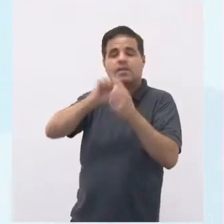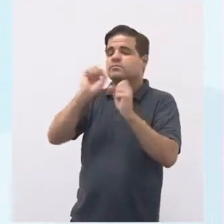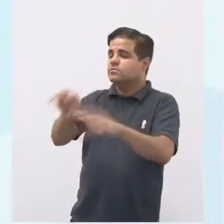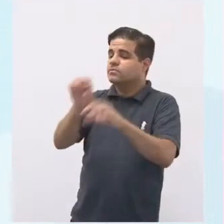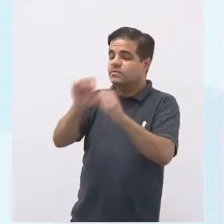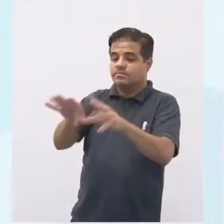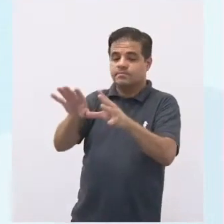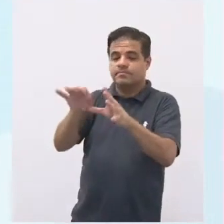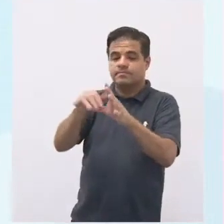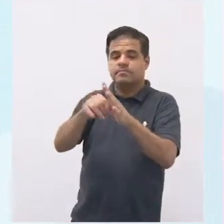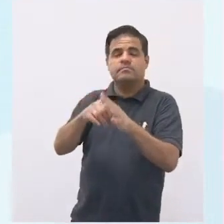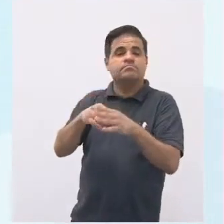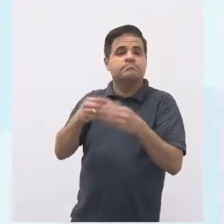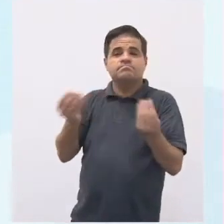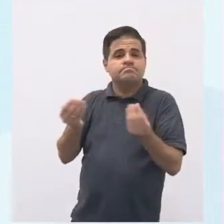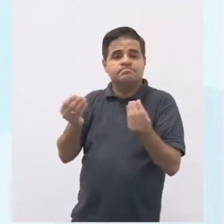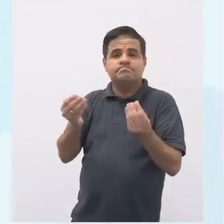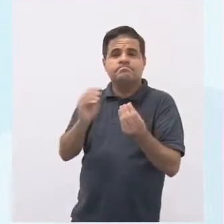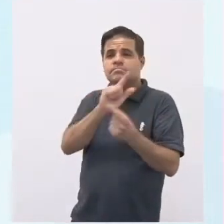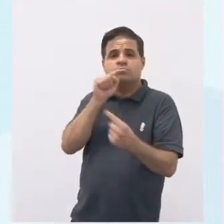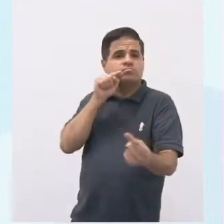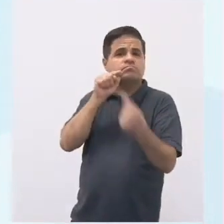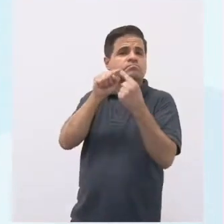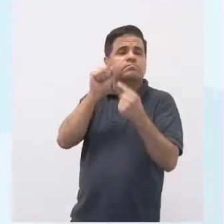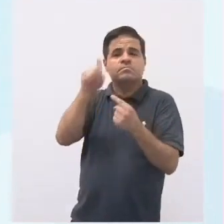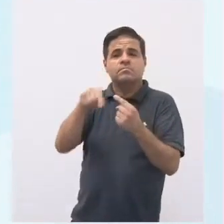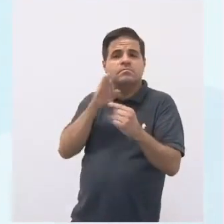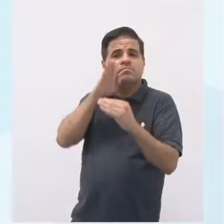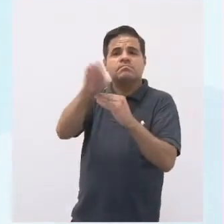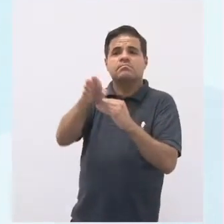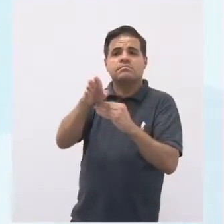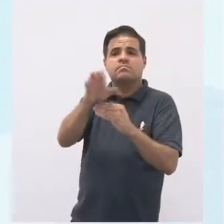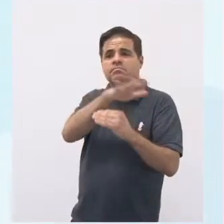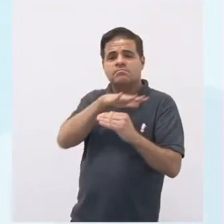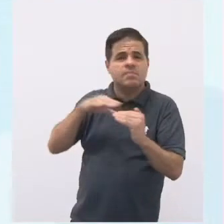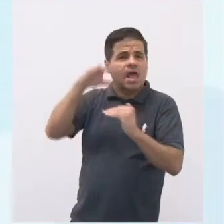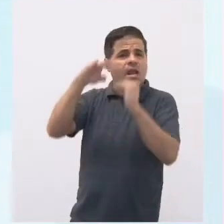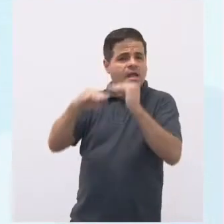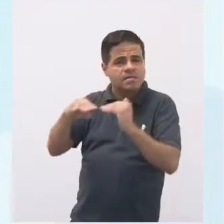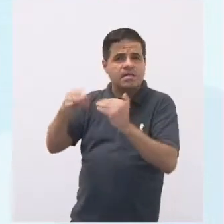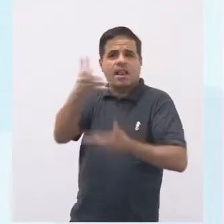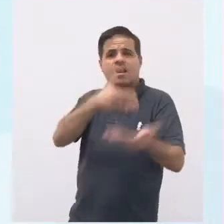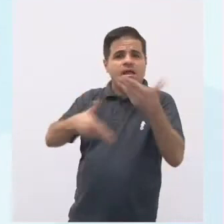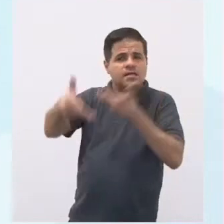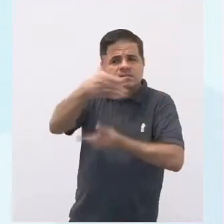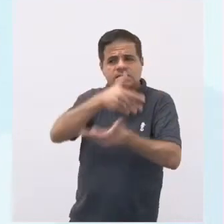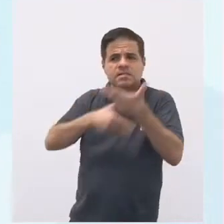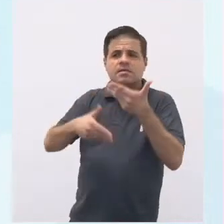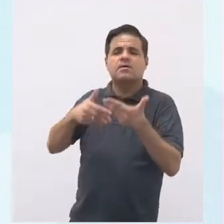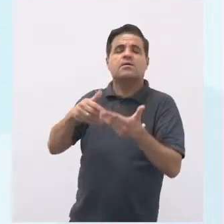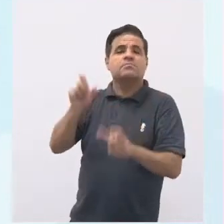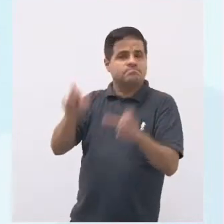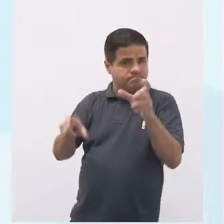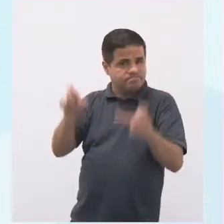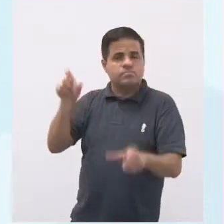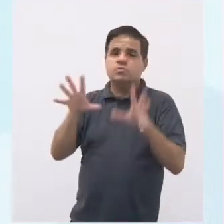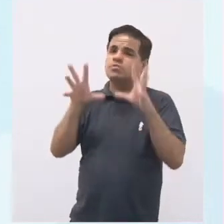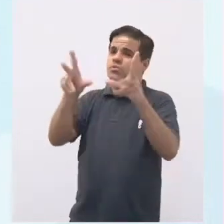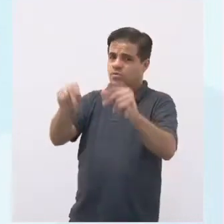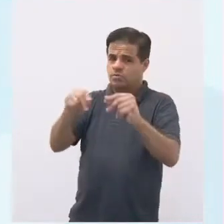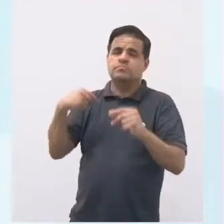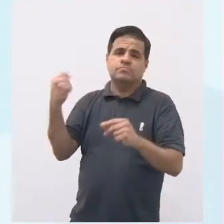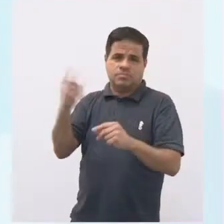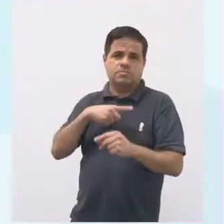né? Não tem a finalidade de hierarquizar as relações dos atores envolvidos neste processo, ou seja, todos